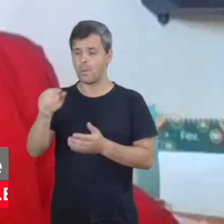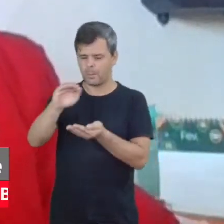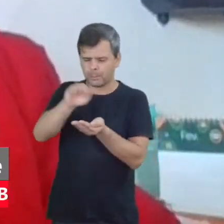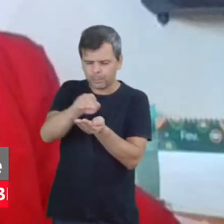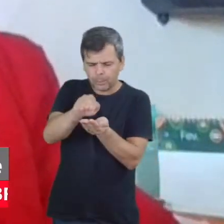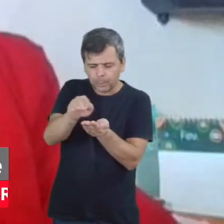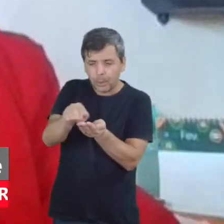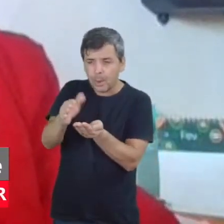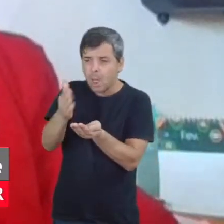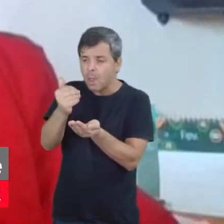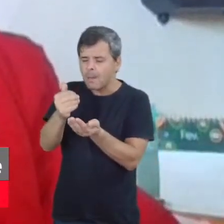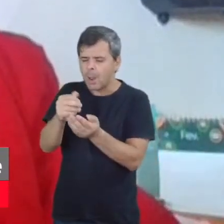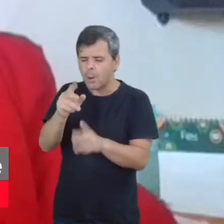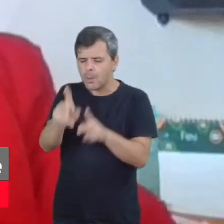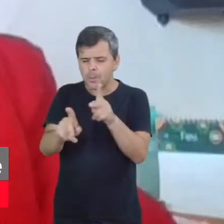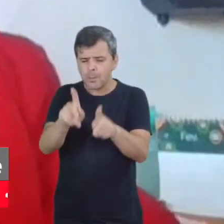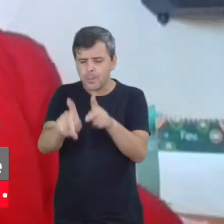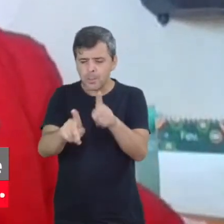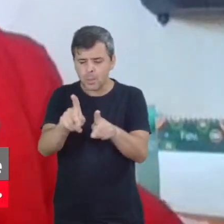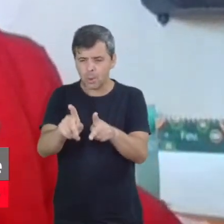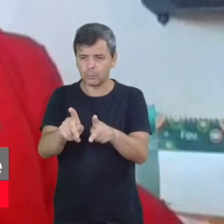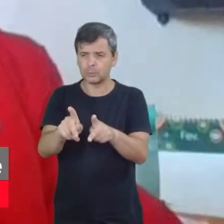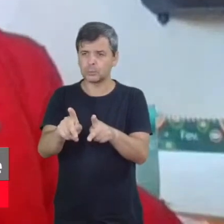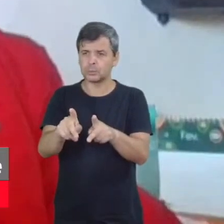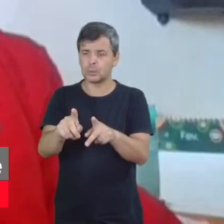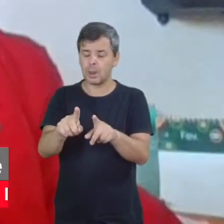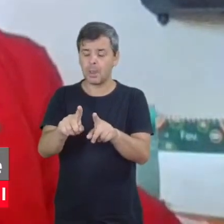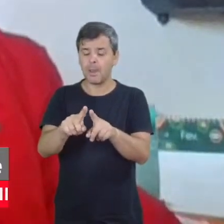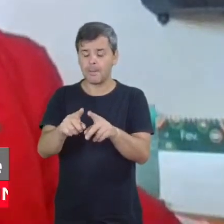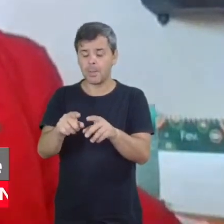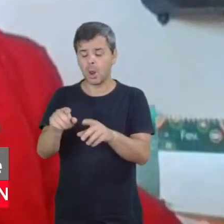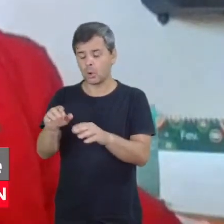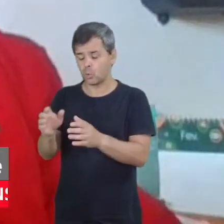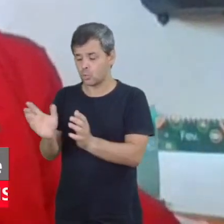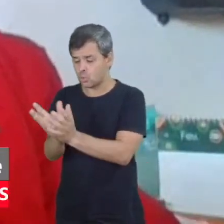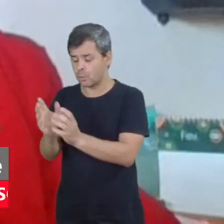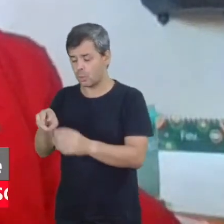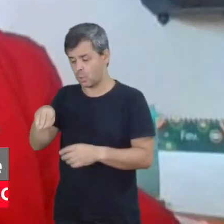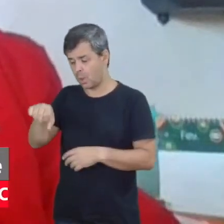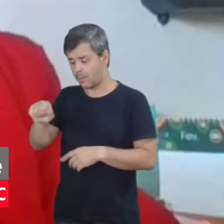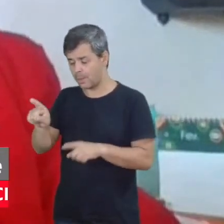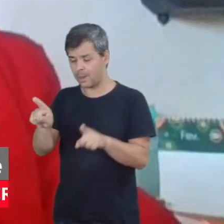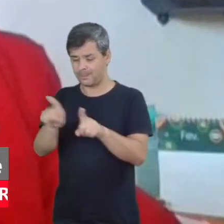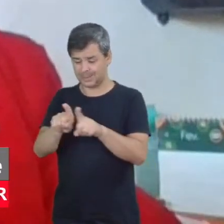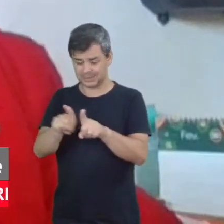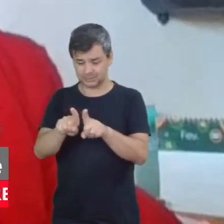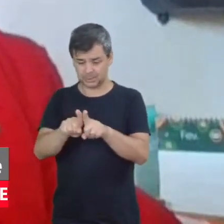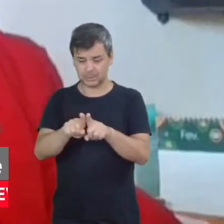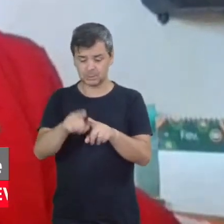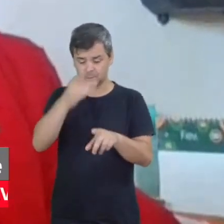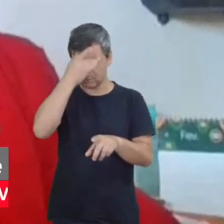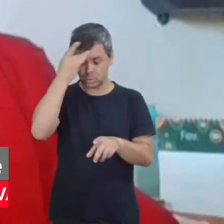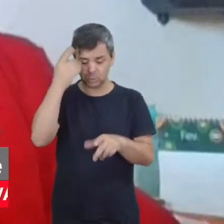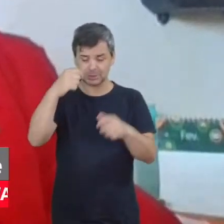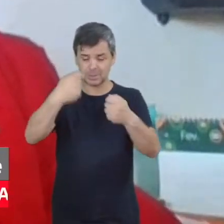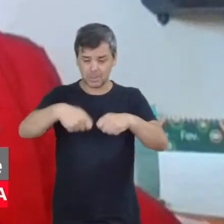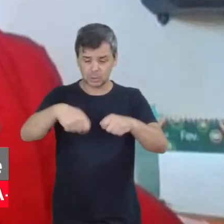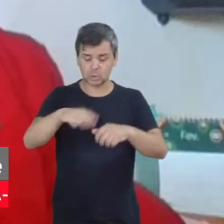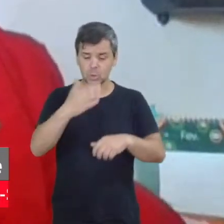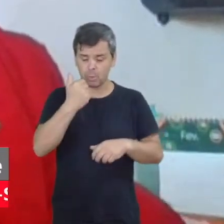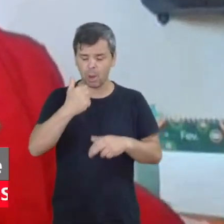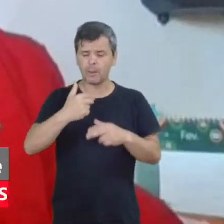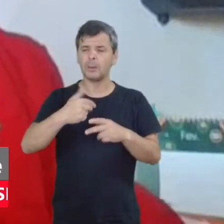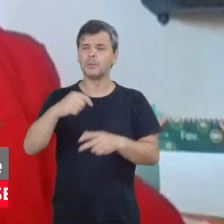para as populações nossas, para os assentados, mas também para o conjunto de pessoas que são atingidas, seja em Porto Alegre, aqui em